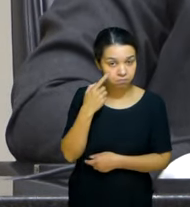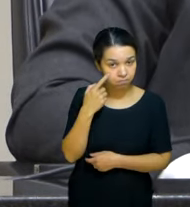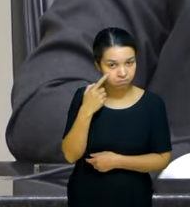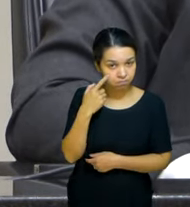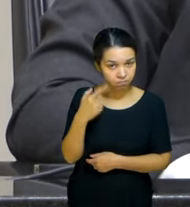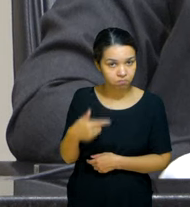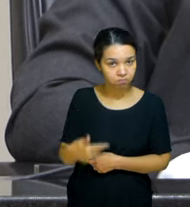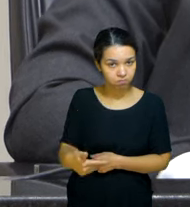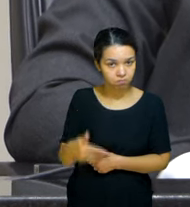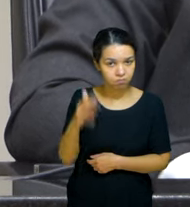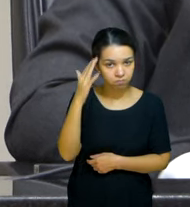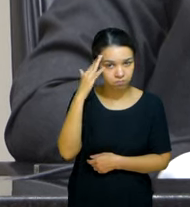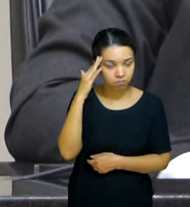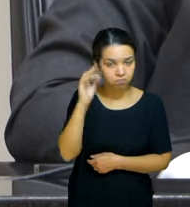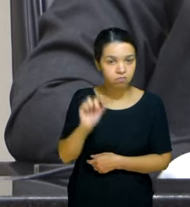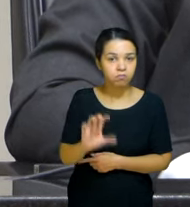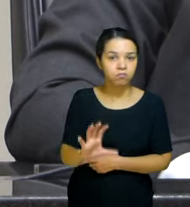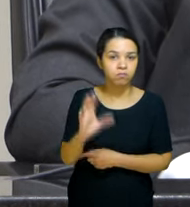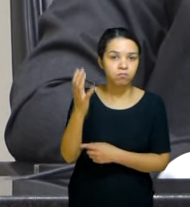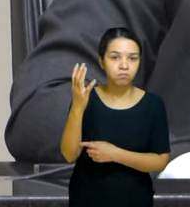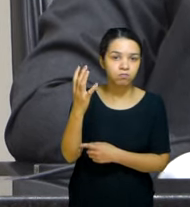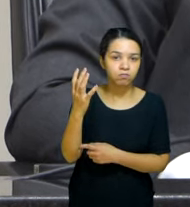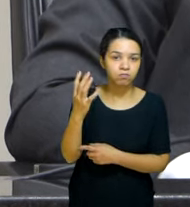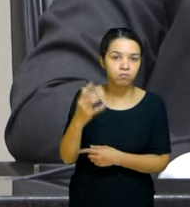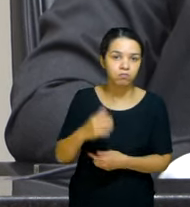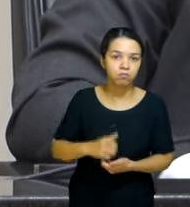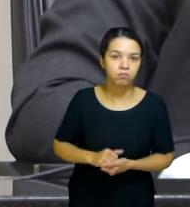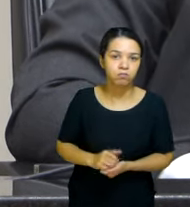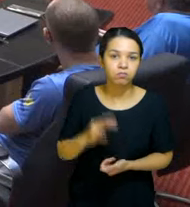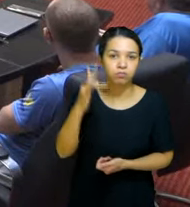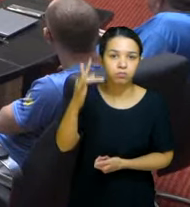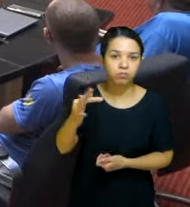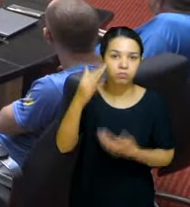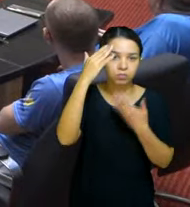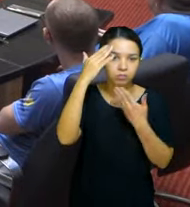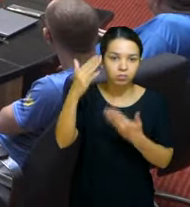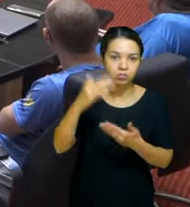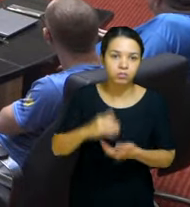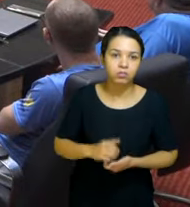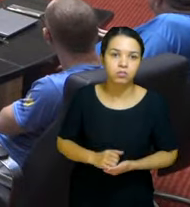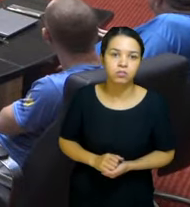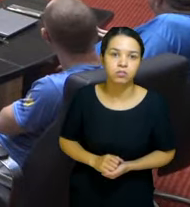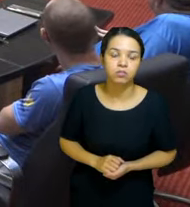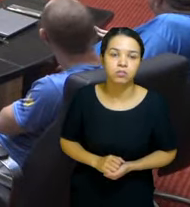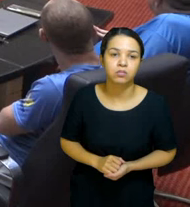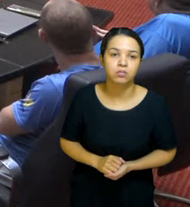consegue compreender o que aconteceu para corrigir para o futuro. Muito obrigado.